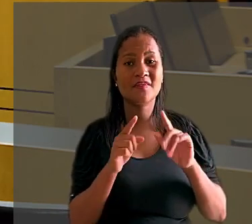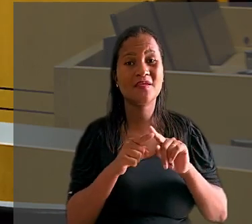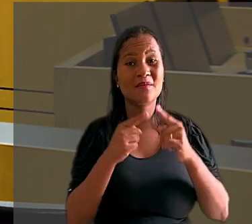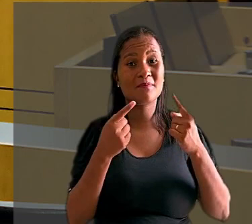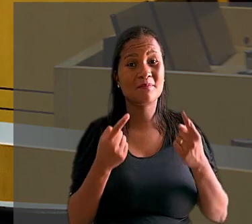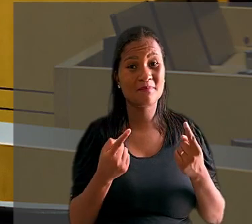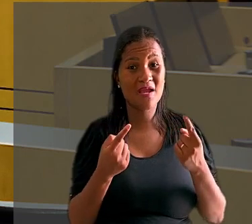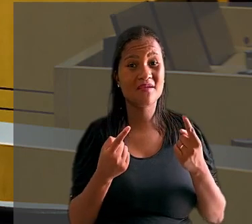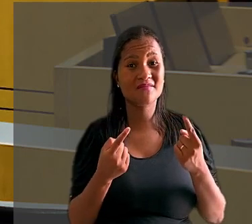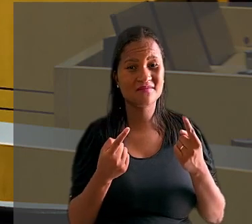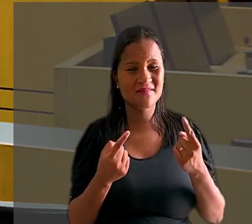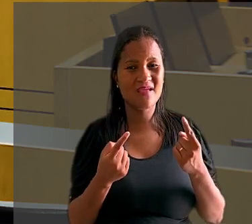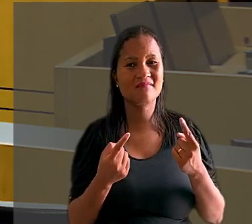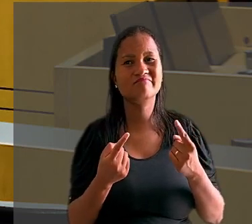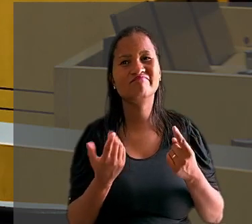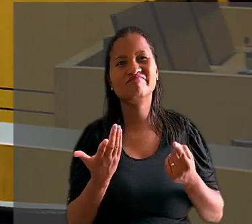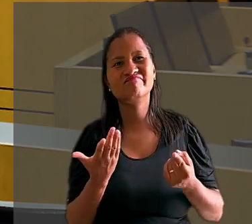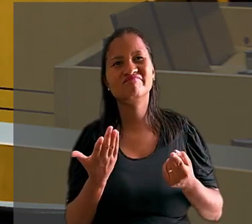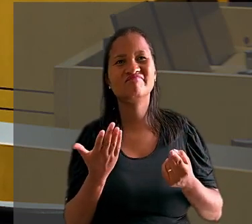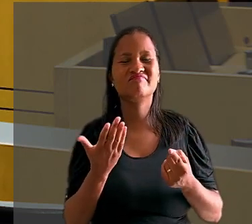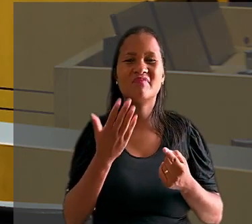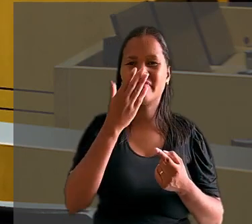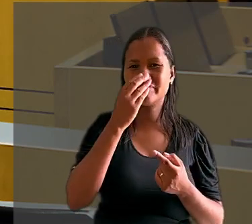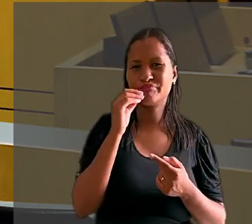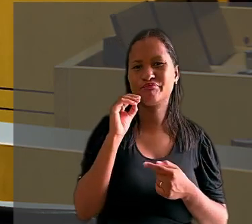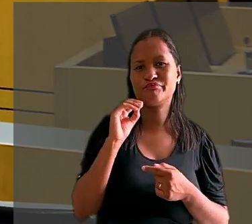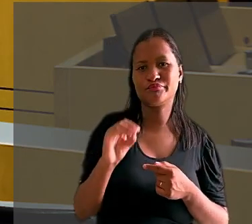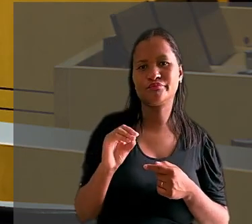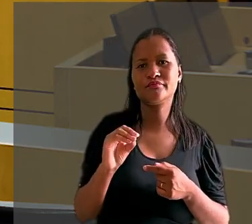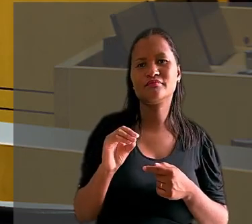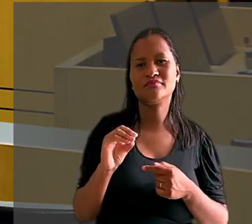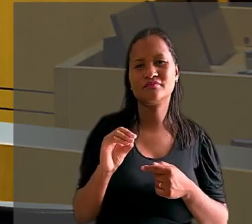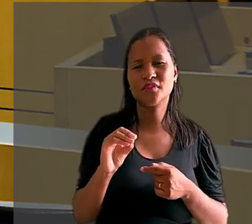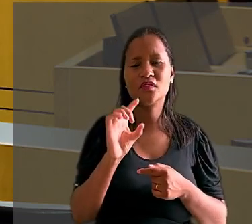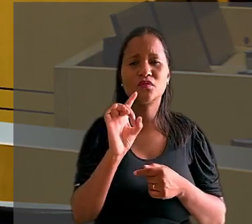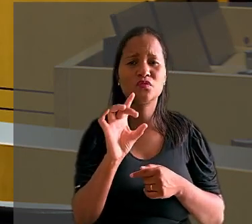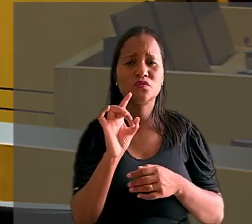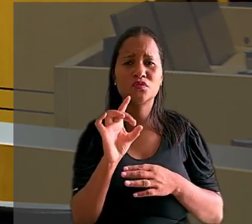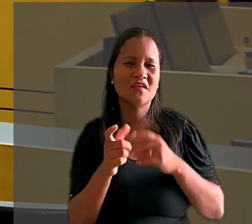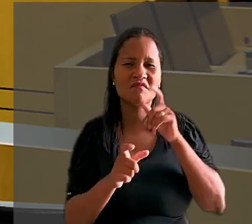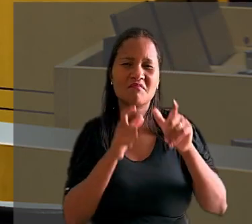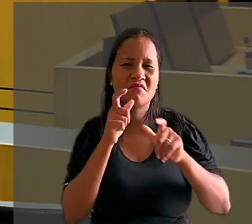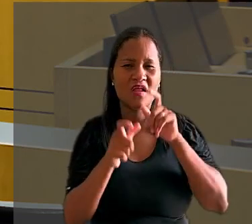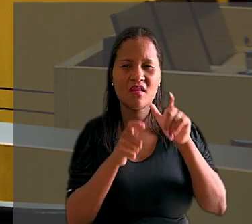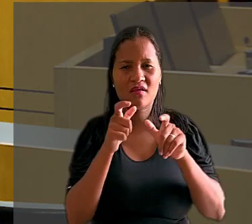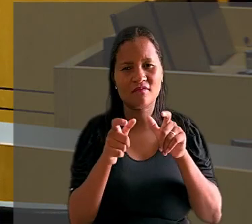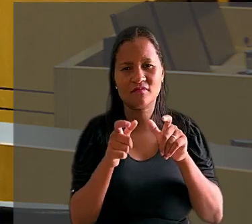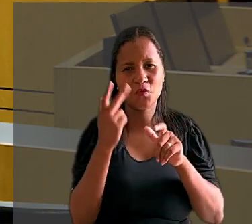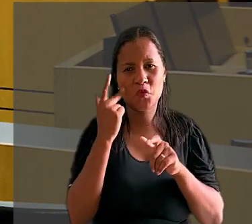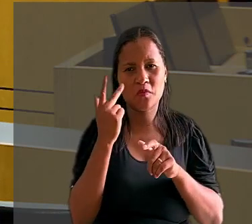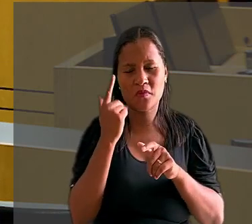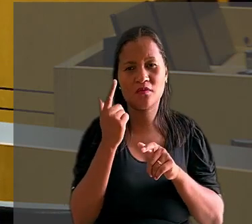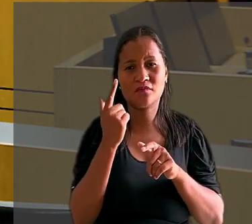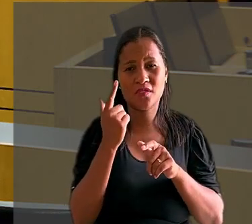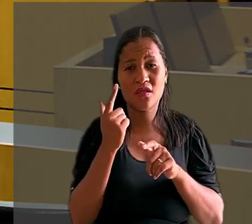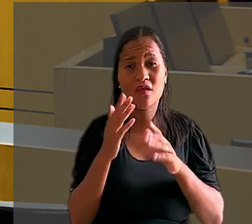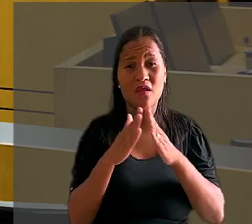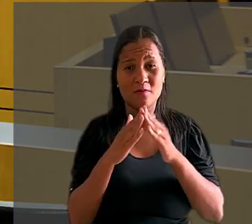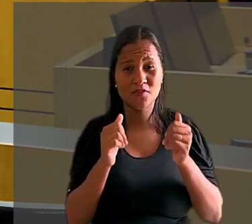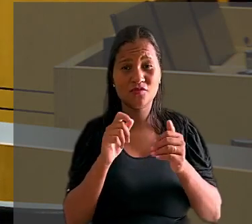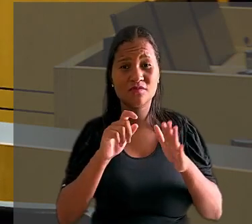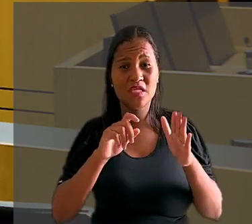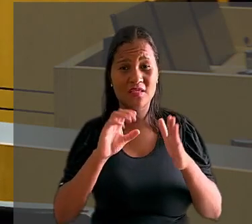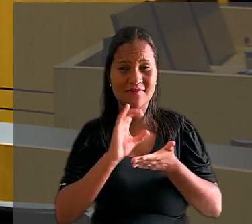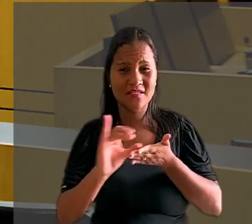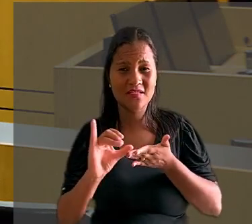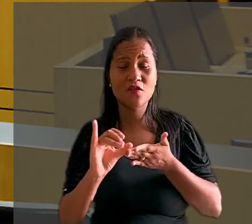pela diretoria como mera impropriedade vocabular. Ao pedir indenização na justiça, o agente também apresentou vídeos em